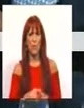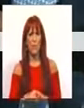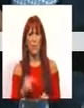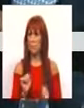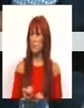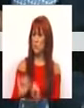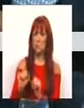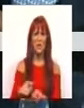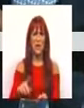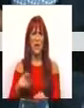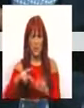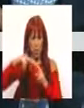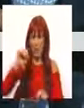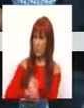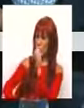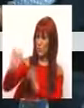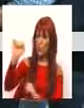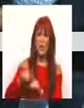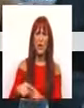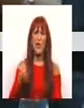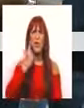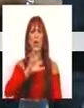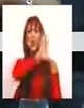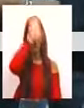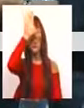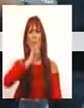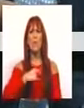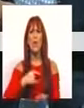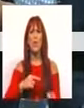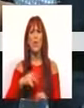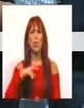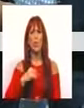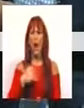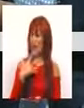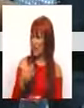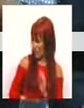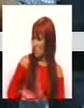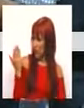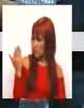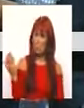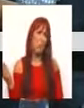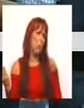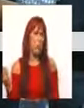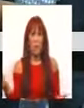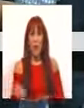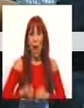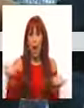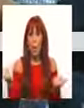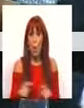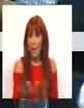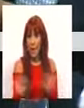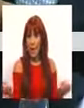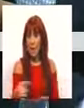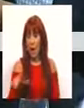consigo. Está no seu ADN. Chegou a ministro e o país ficou mais credível. Ora bem, era bom e era